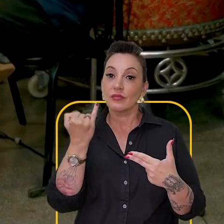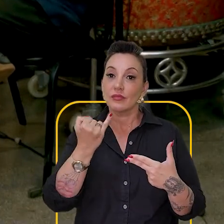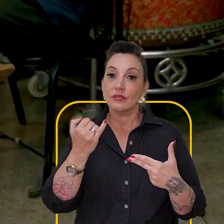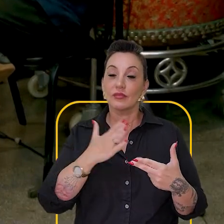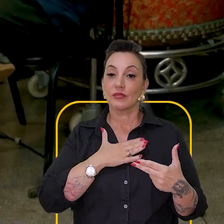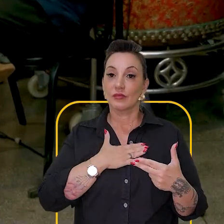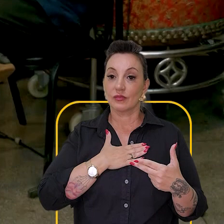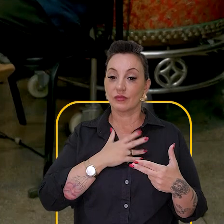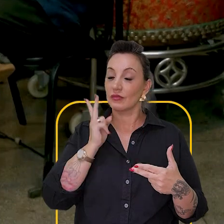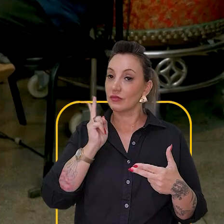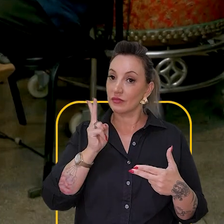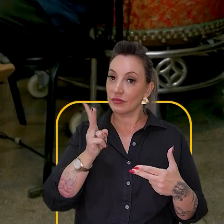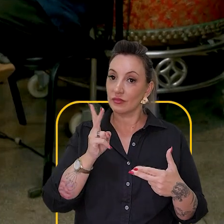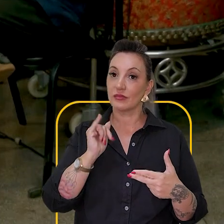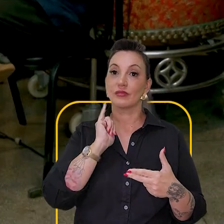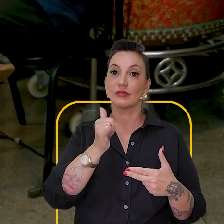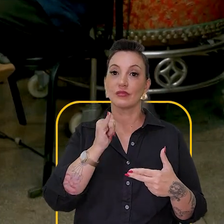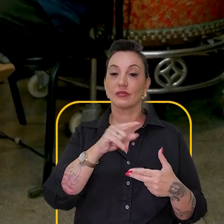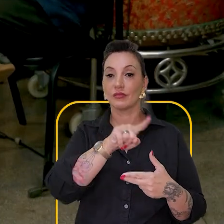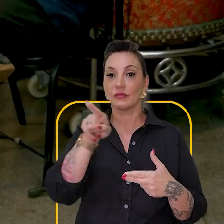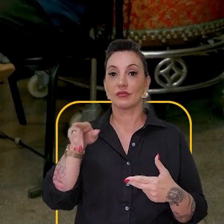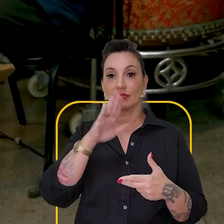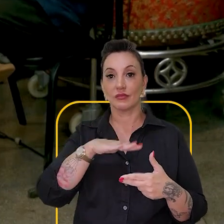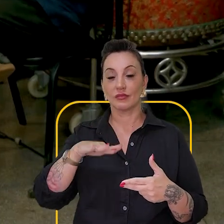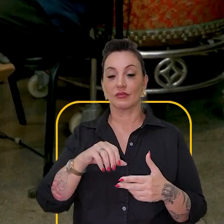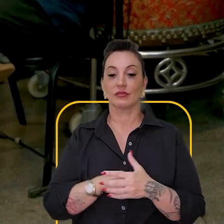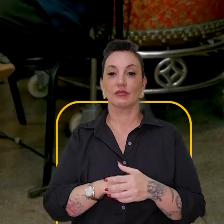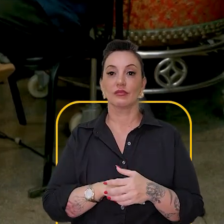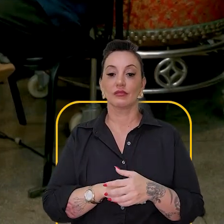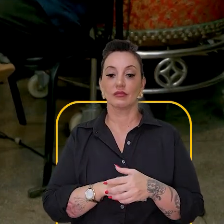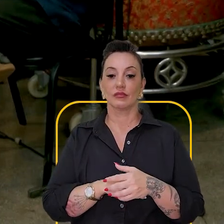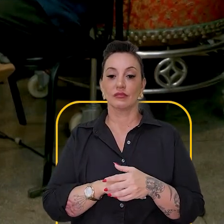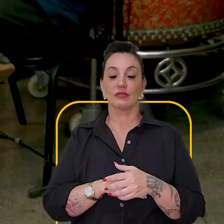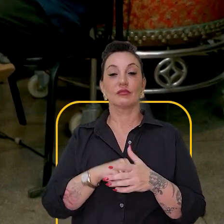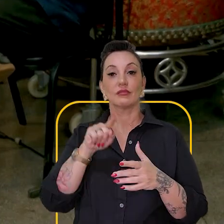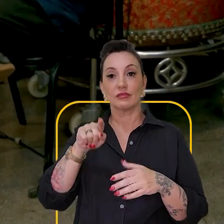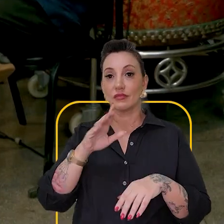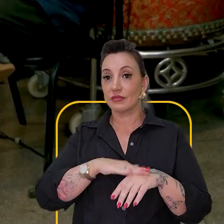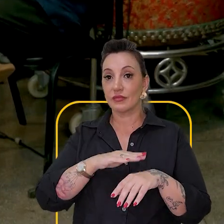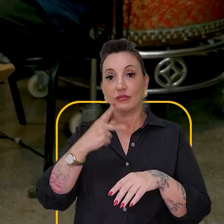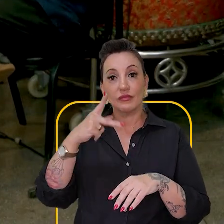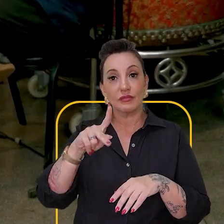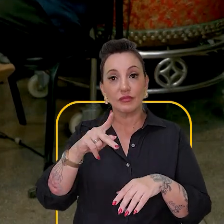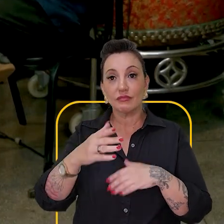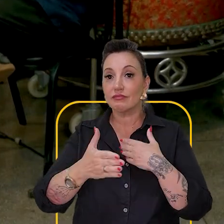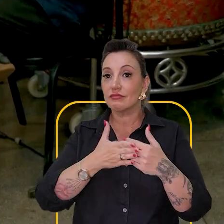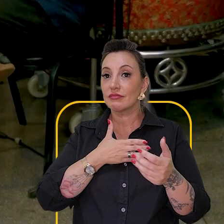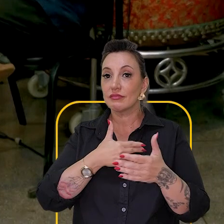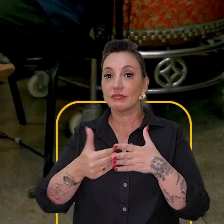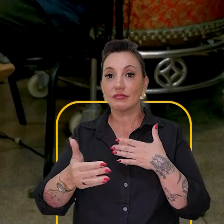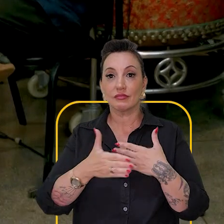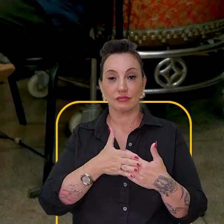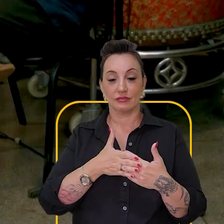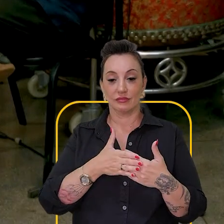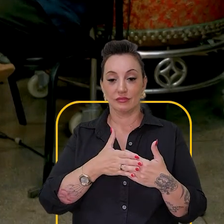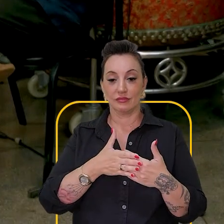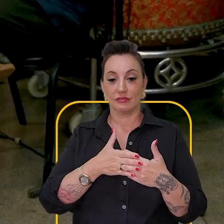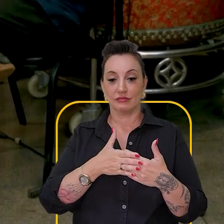importante para mim que eu sempre tô comentando com os alunos é faça o que você for